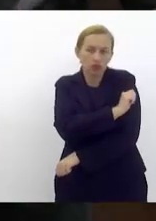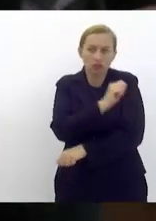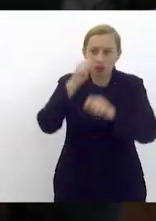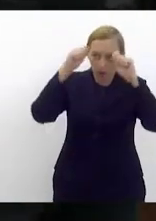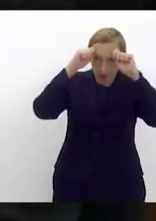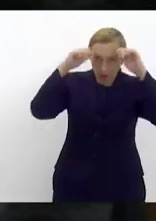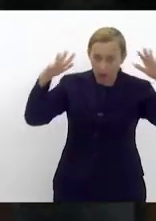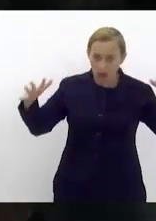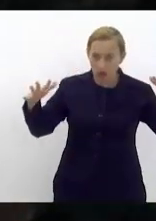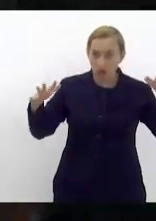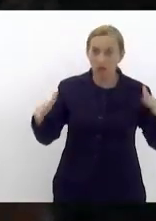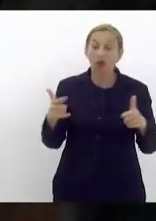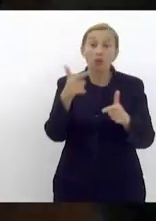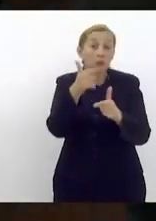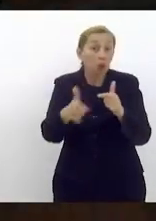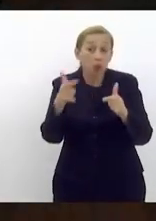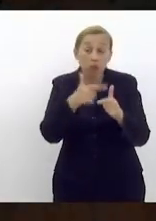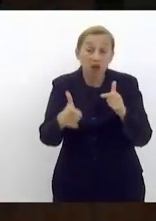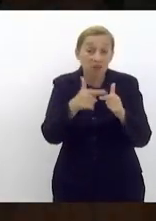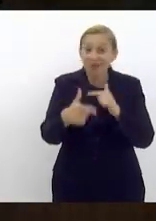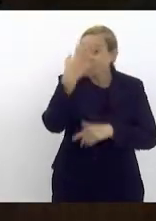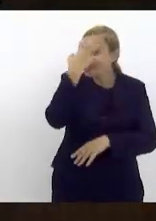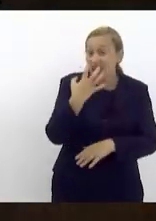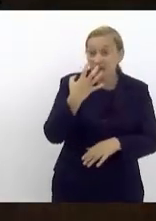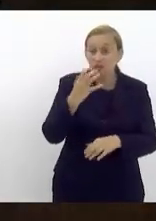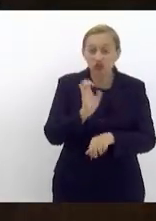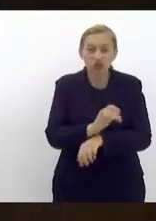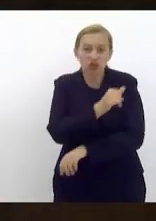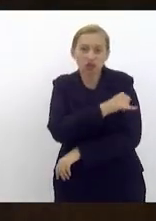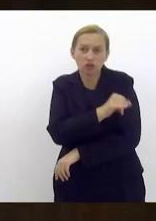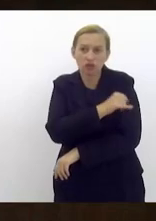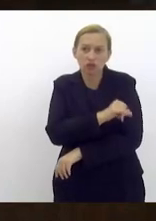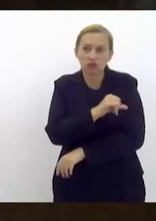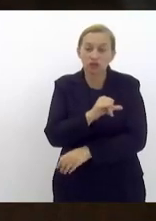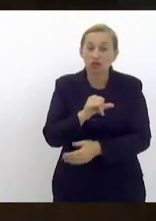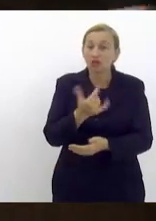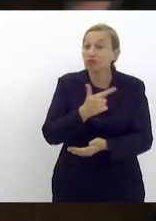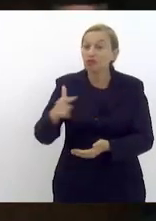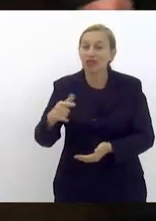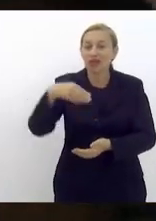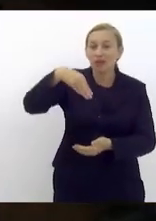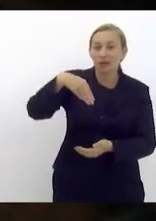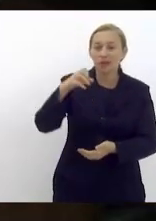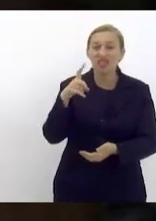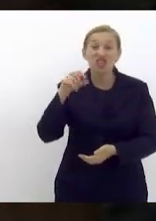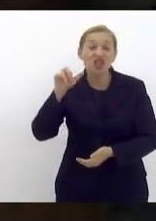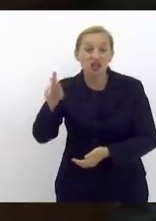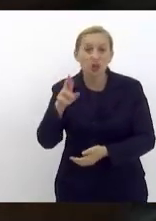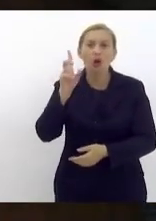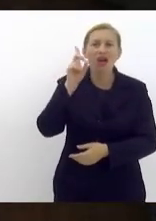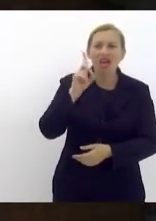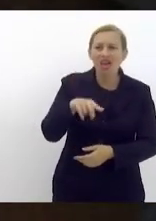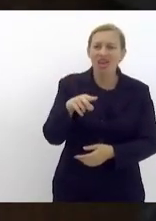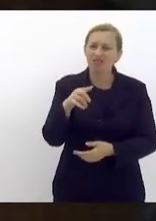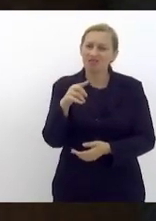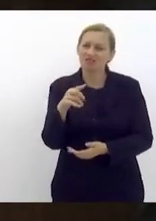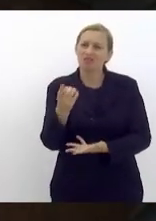autistas, há um problema crônico no Rio de Janeiro, que é a questão da ausência de mediadores. Então, é muita